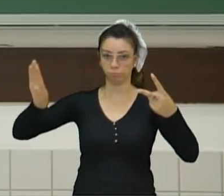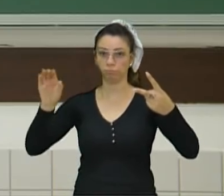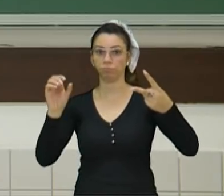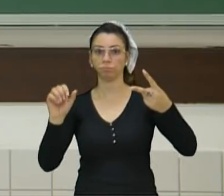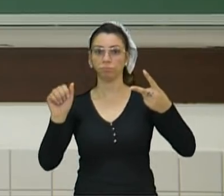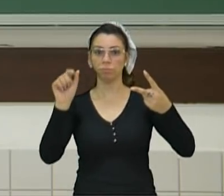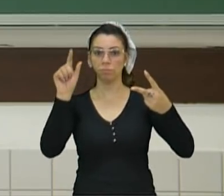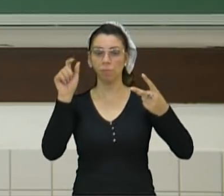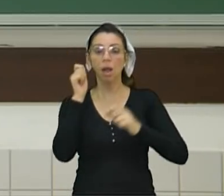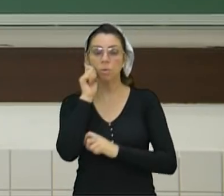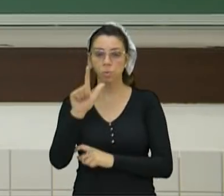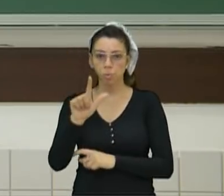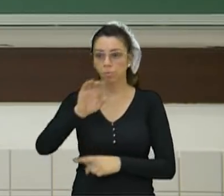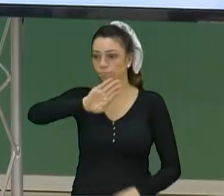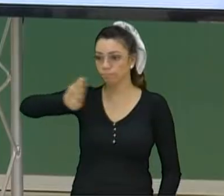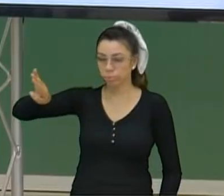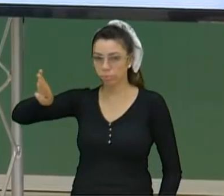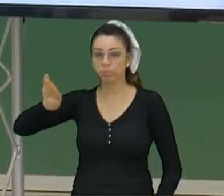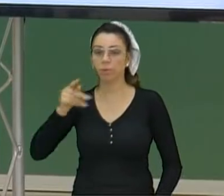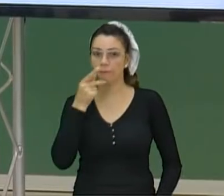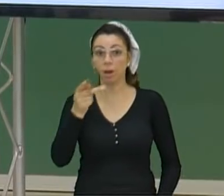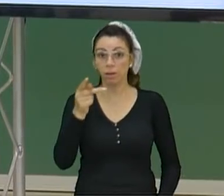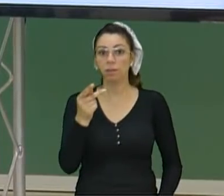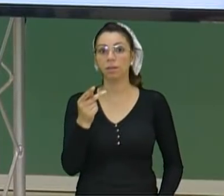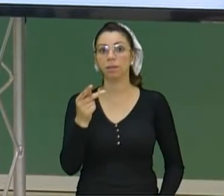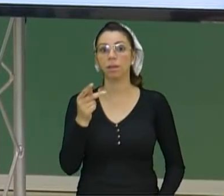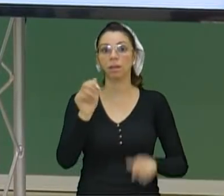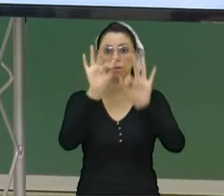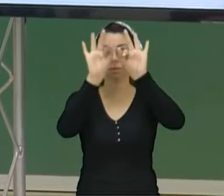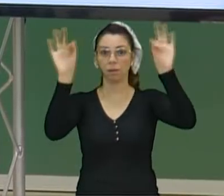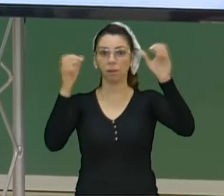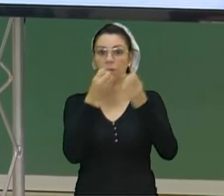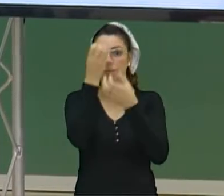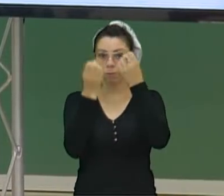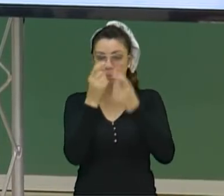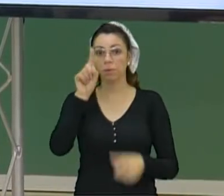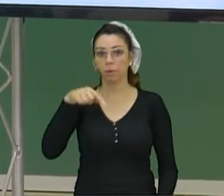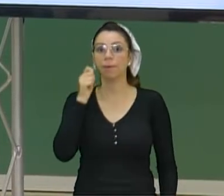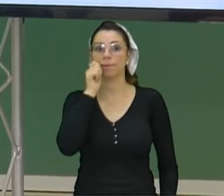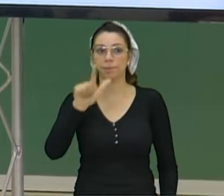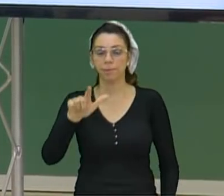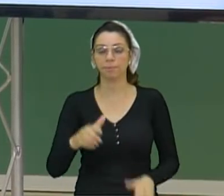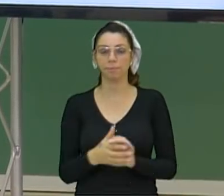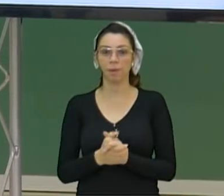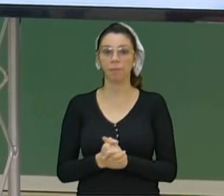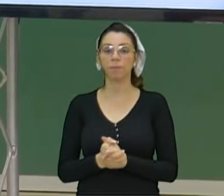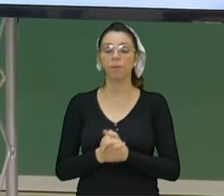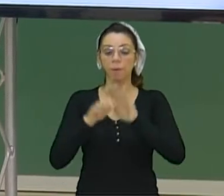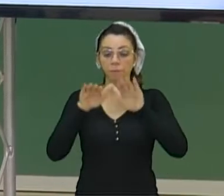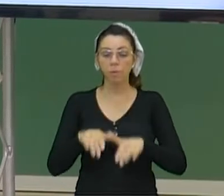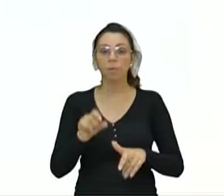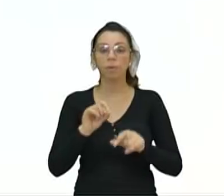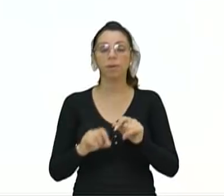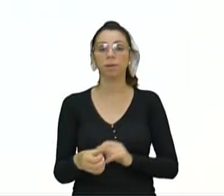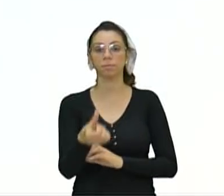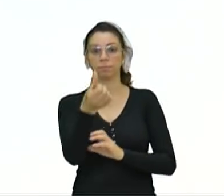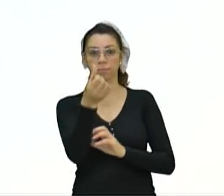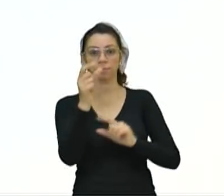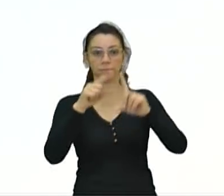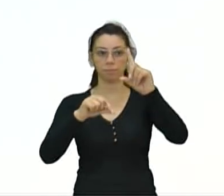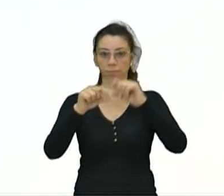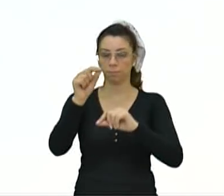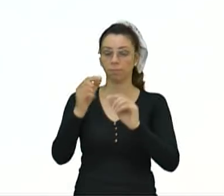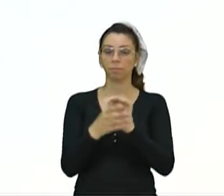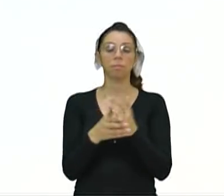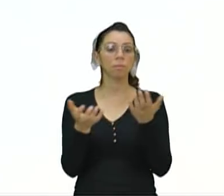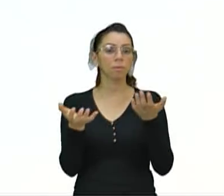já falei lá no enunciado que ela era azul. Nós já lemos isso lá. Então, sobrou 6 estrelinhas. Dessas 6 estrelinhas,